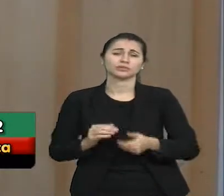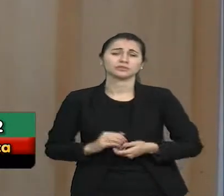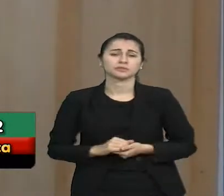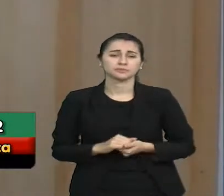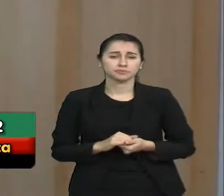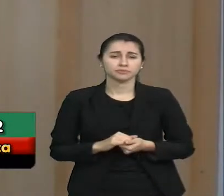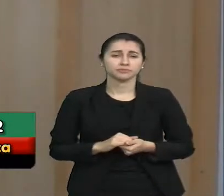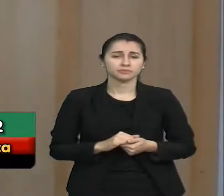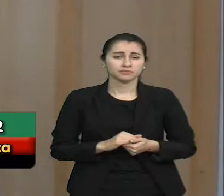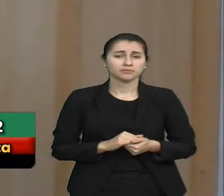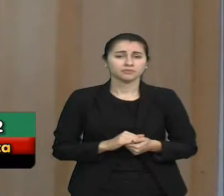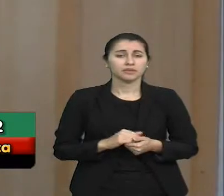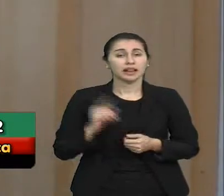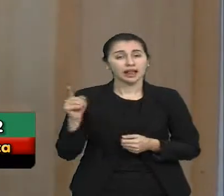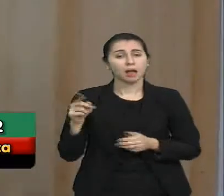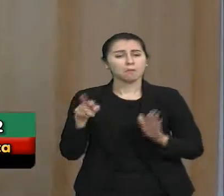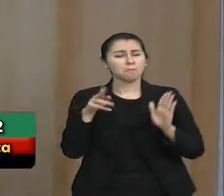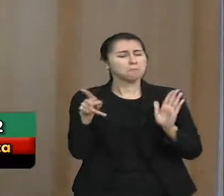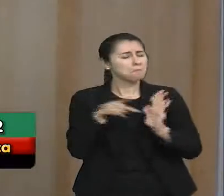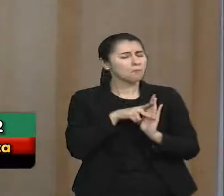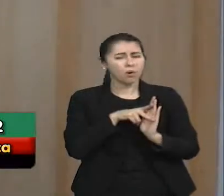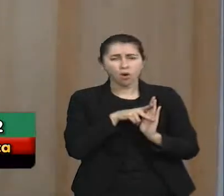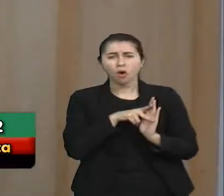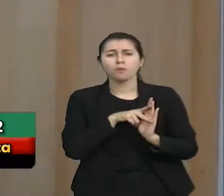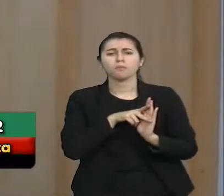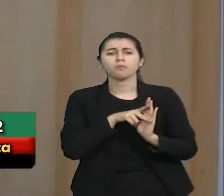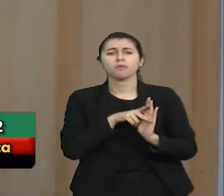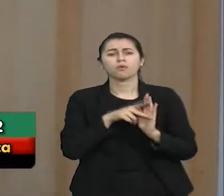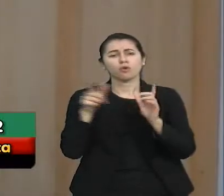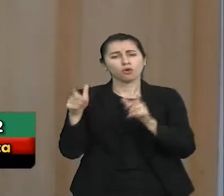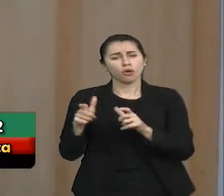para o próprio bairro, né, placas indicativas,